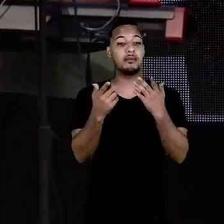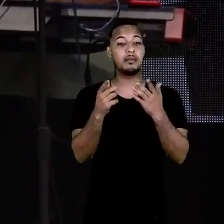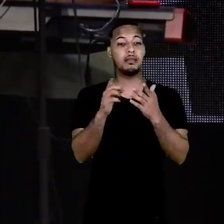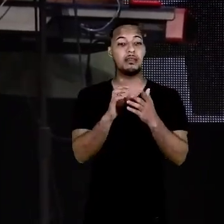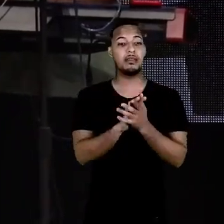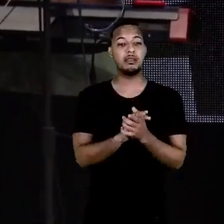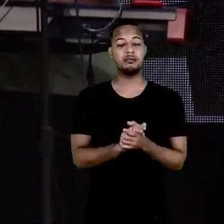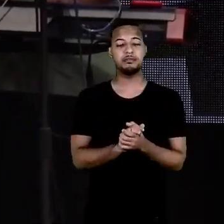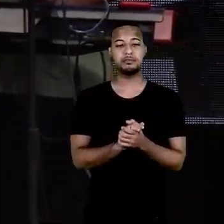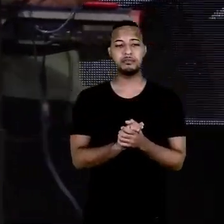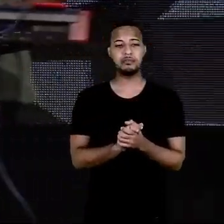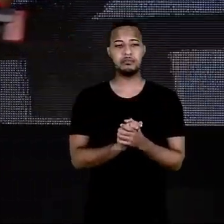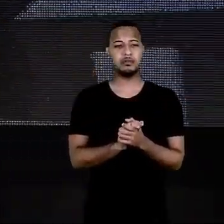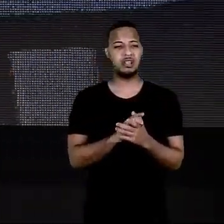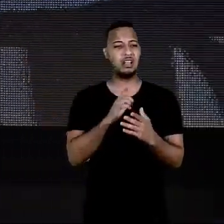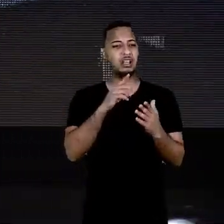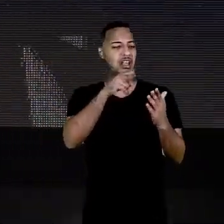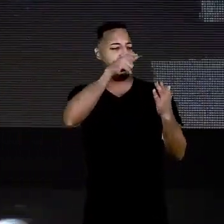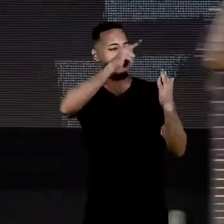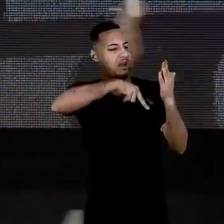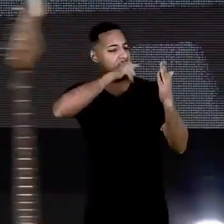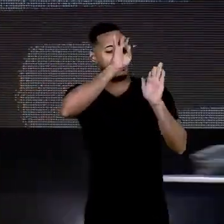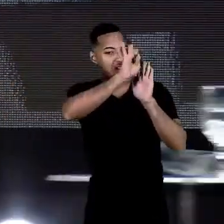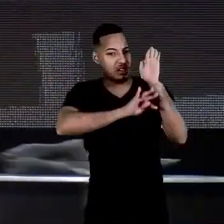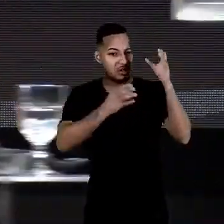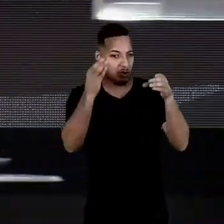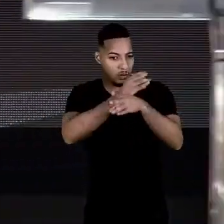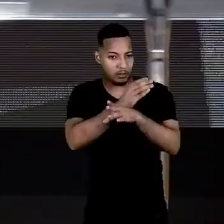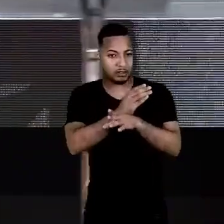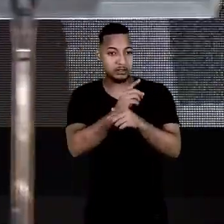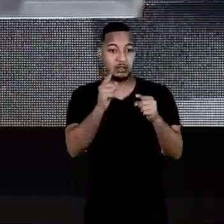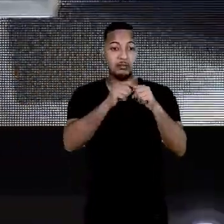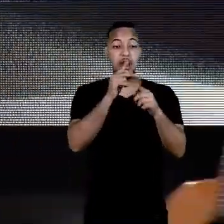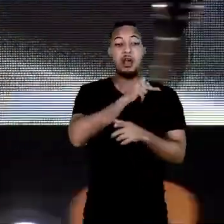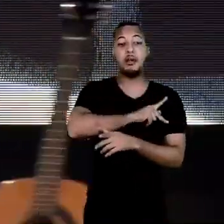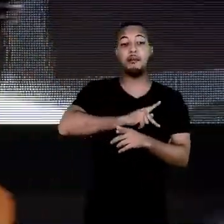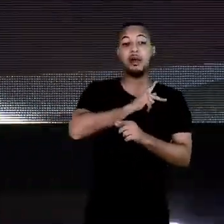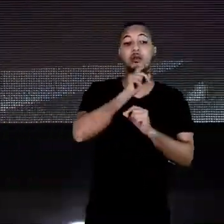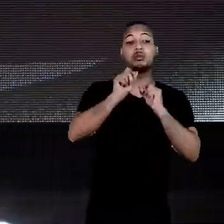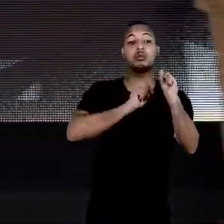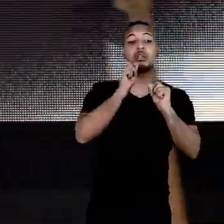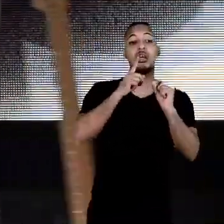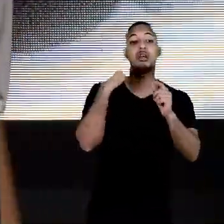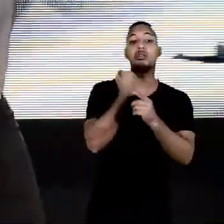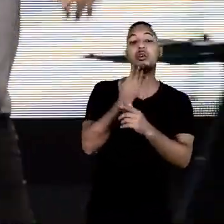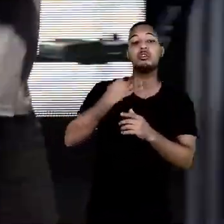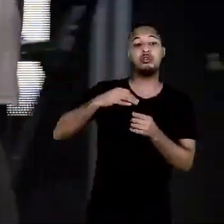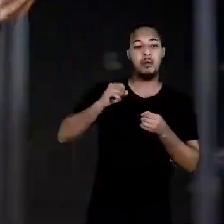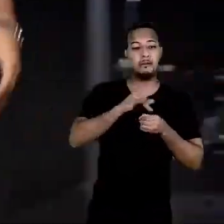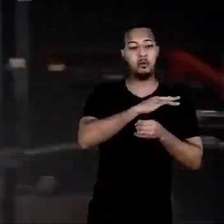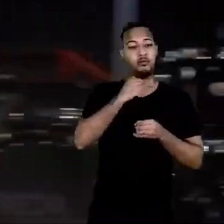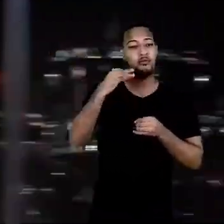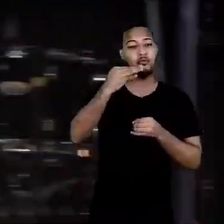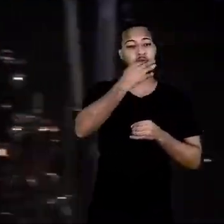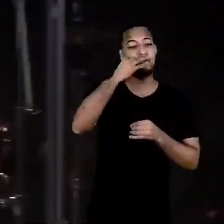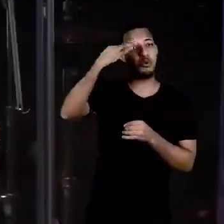doida. Tem gente que não lê o texto todo. Mas Paulo, ele complementa dizendo: mais vos enchei-vos do Espírito Santo. Em outras palavras, Paulo está dizendo assim: ei, quem é